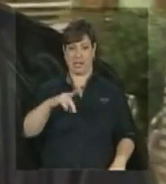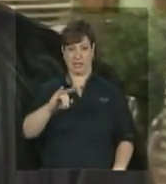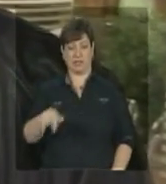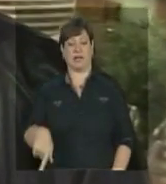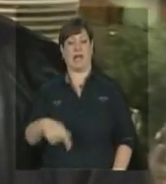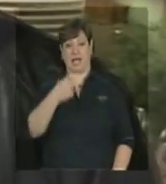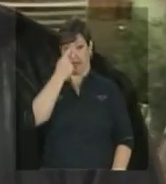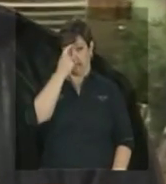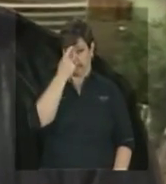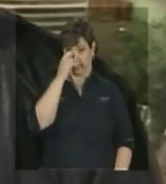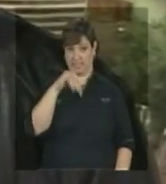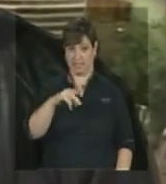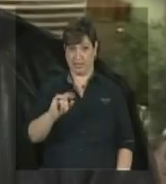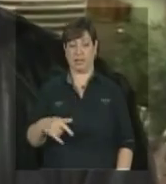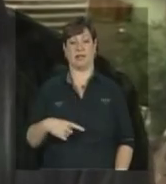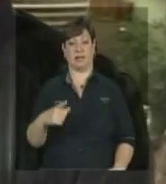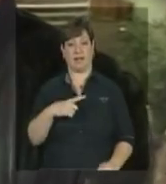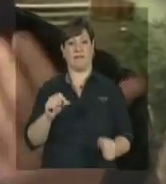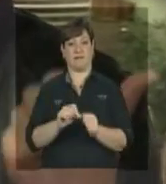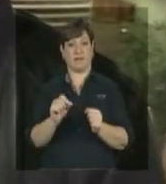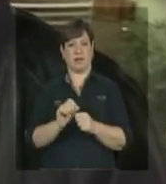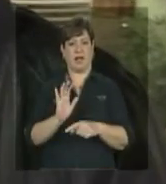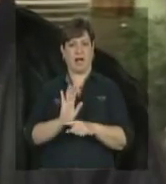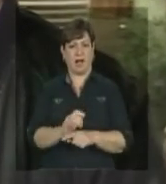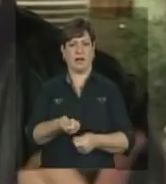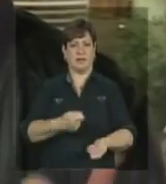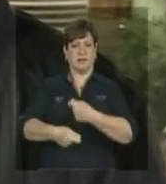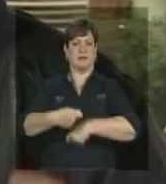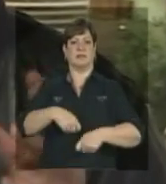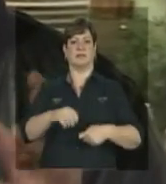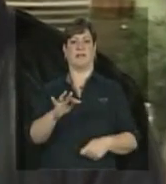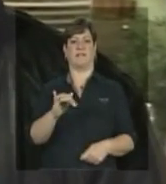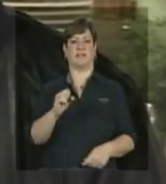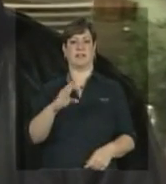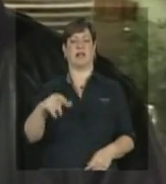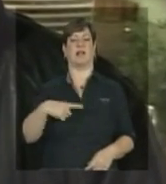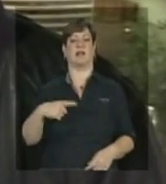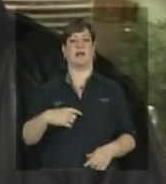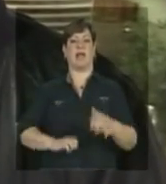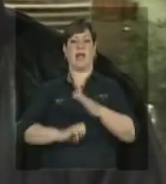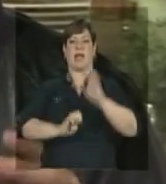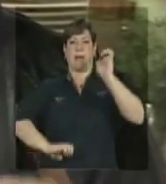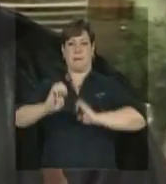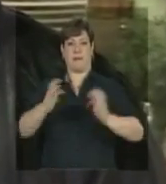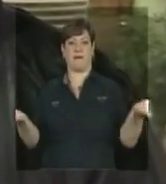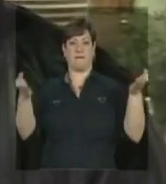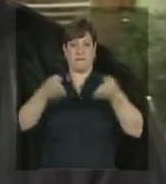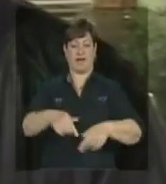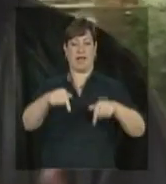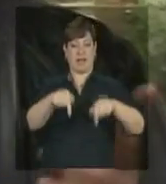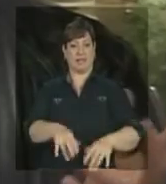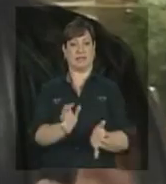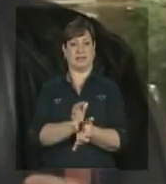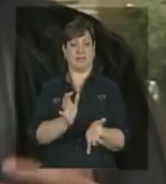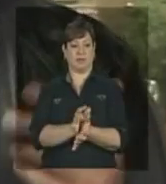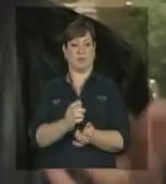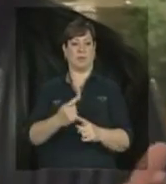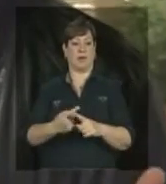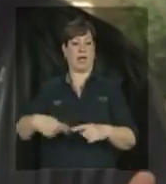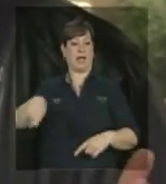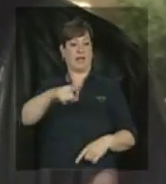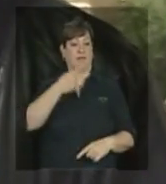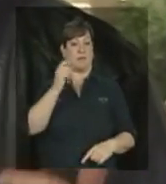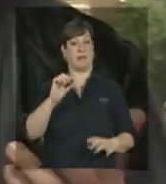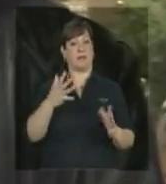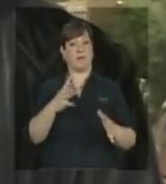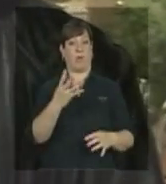fazer uma redução, incentivos fiscais para indústrias que venham, empresas que venham para este setor. É tal a necessidade, dizem eles, que talvez